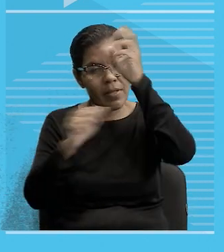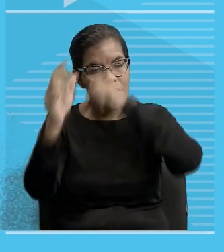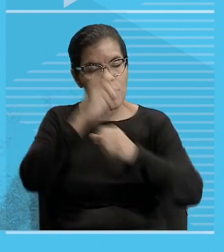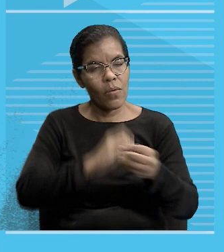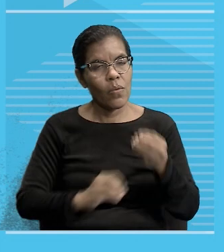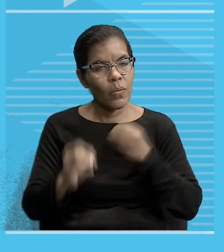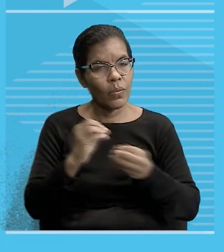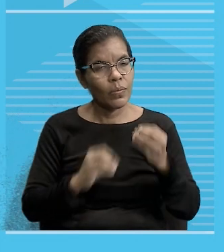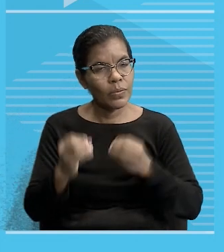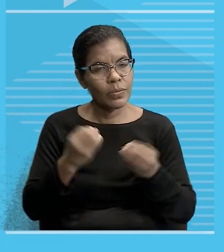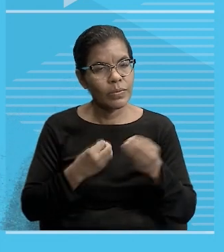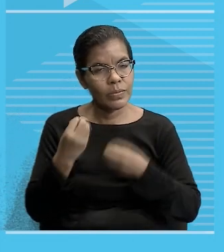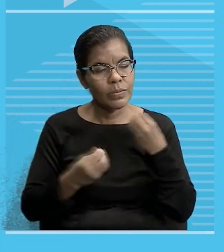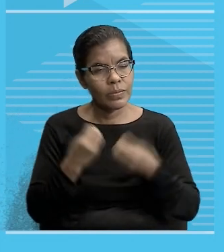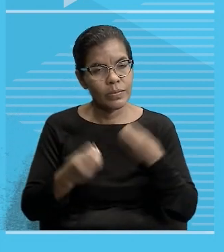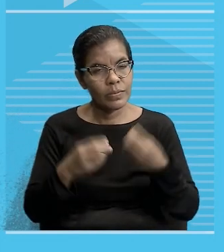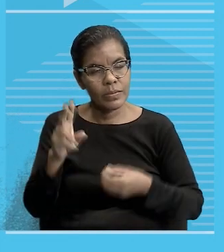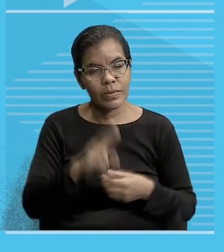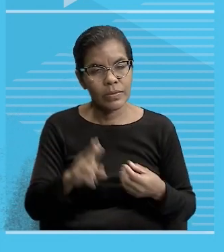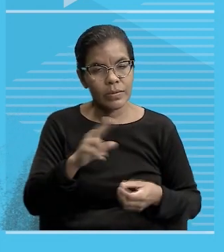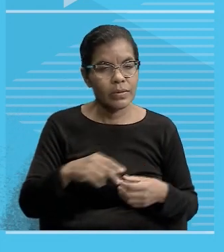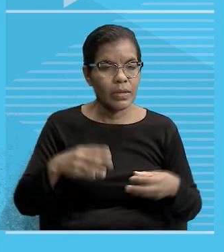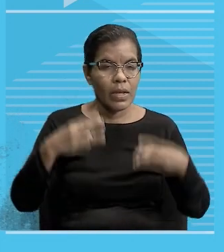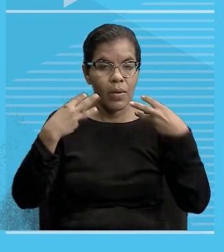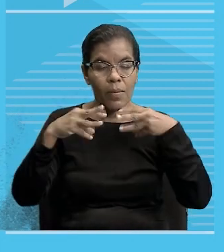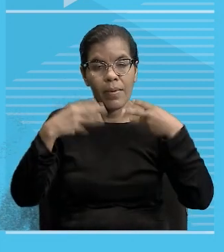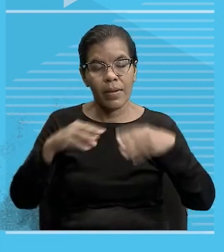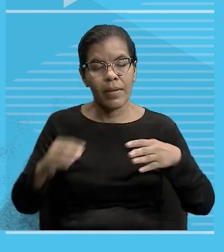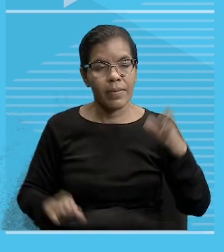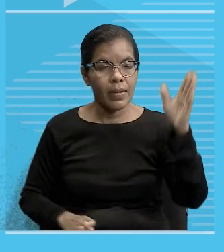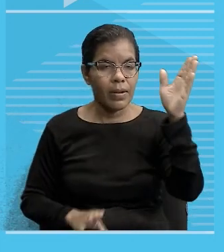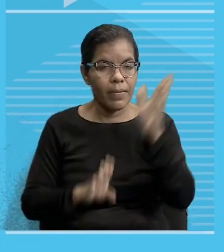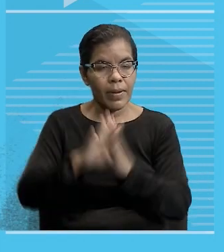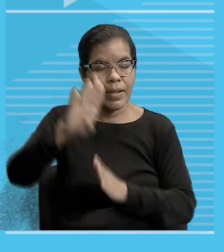usar o marketing para aumentar as vendas seja